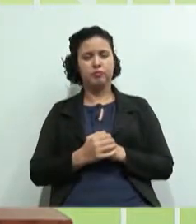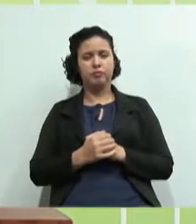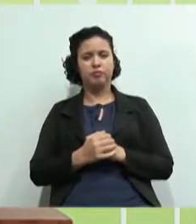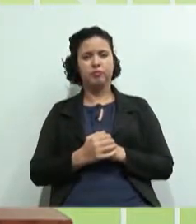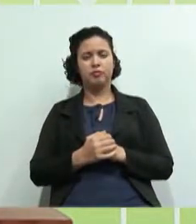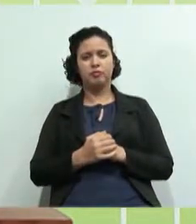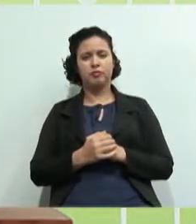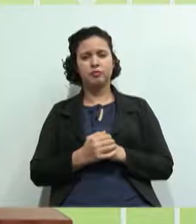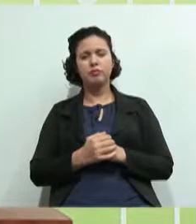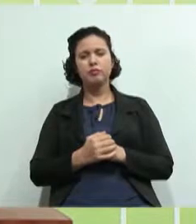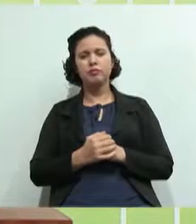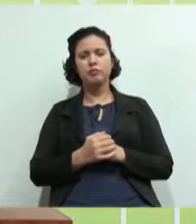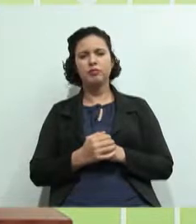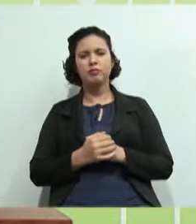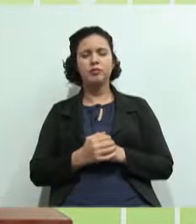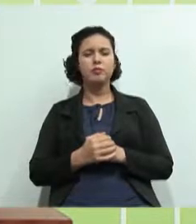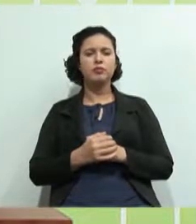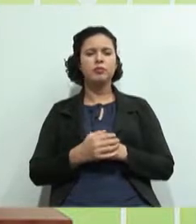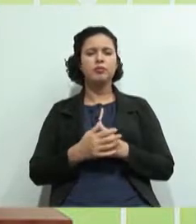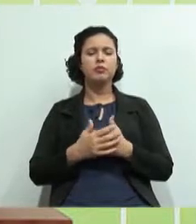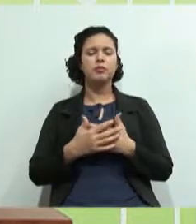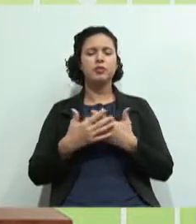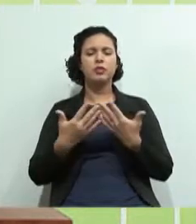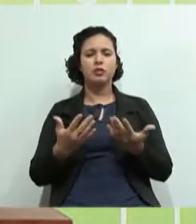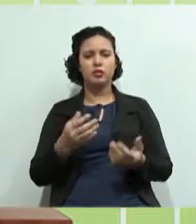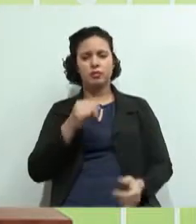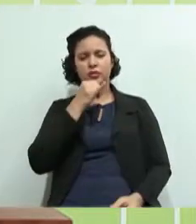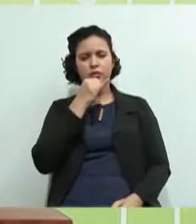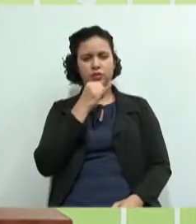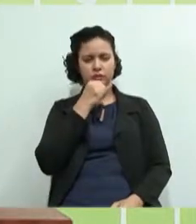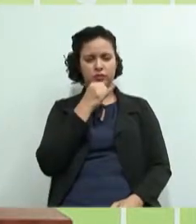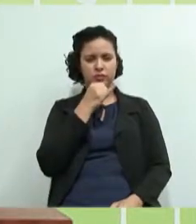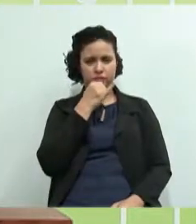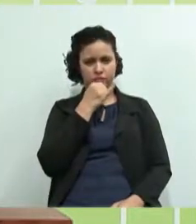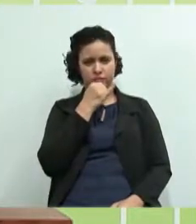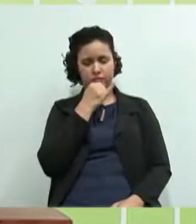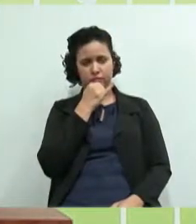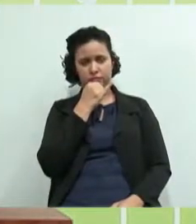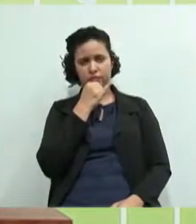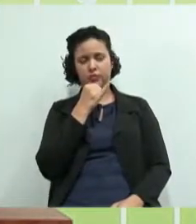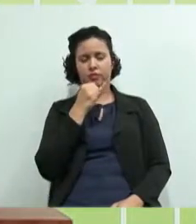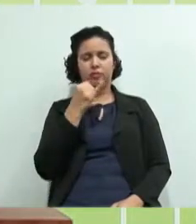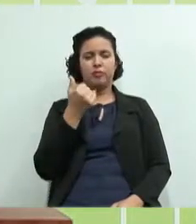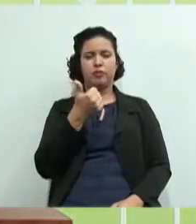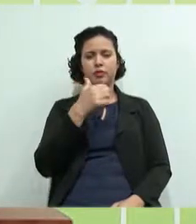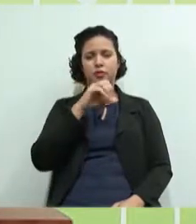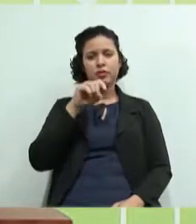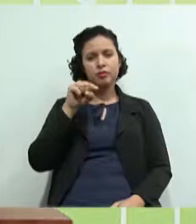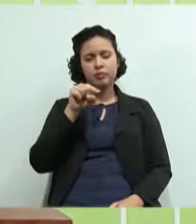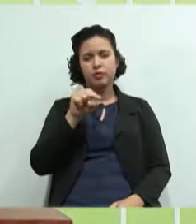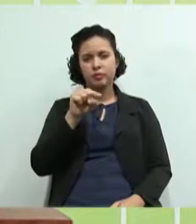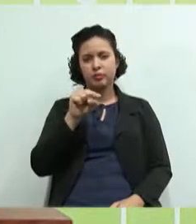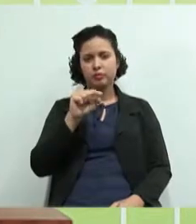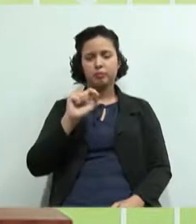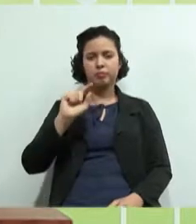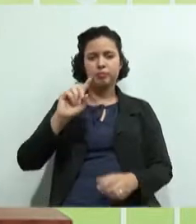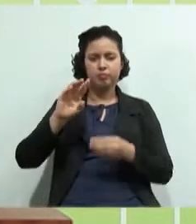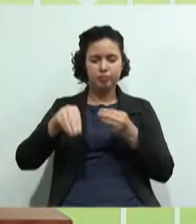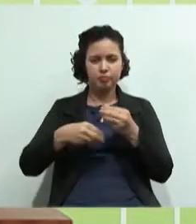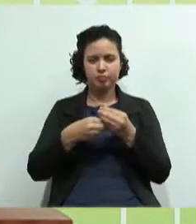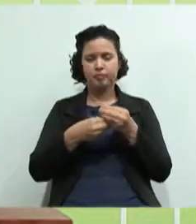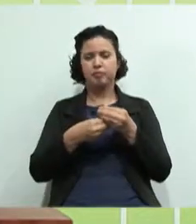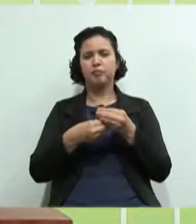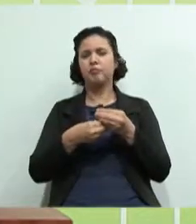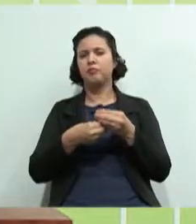mil, vou gastar 10 mil e não 10.001 centavo, não. Ele tinha que cumprir exatamente. Por isso que o nome dele